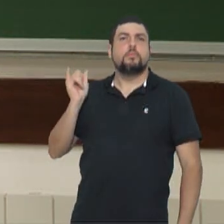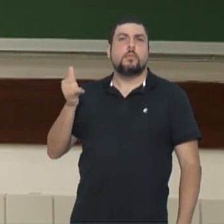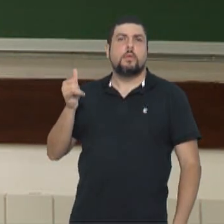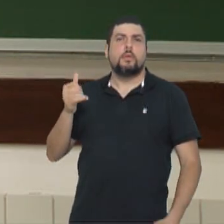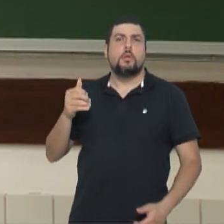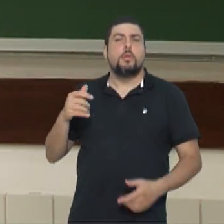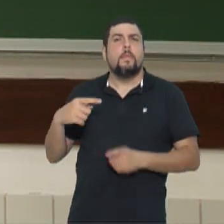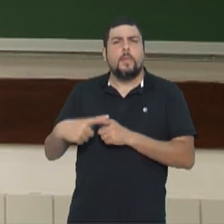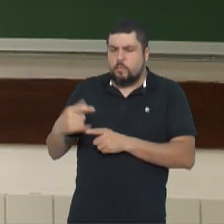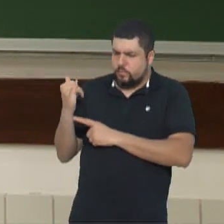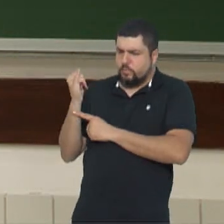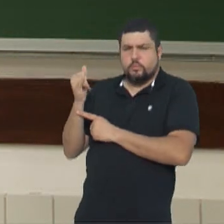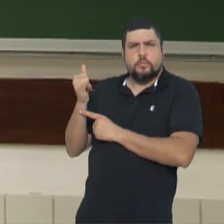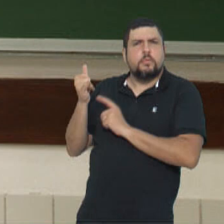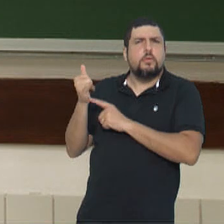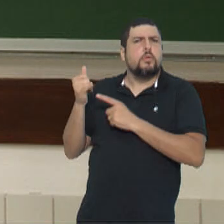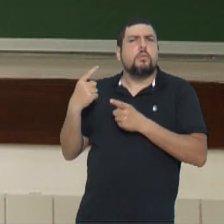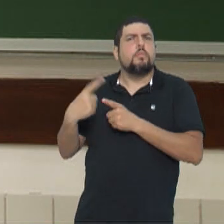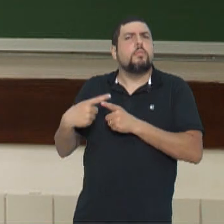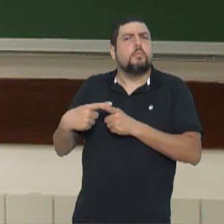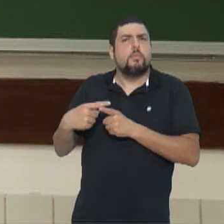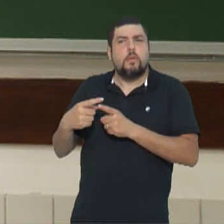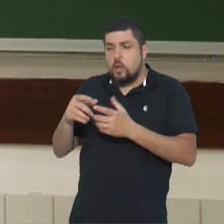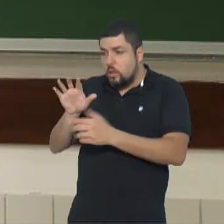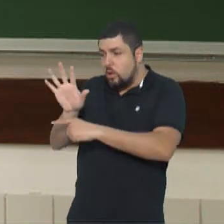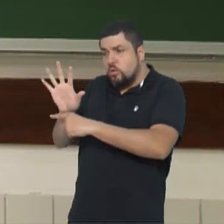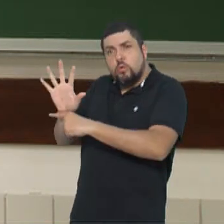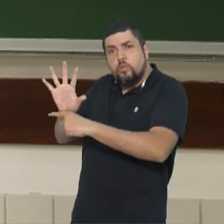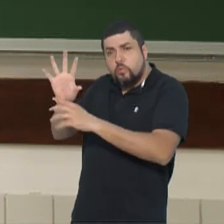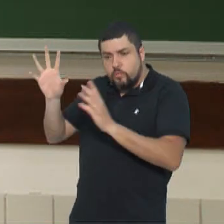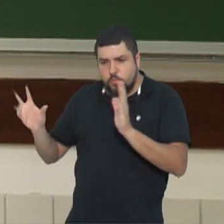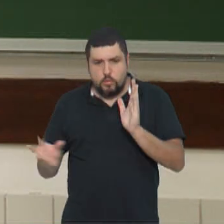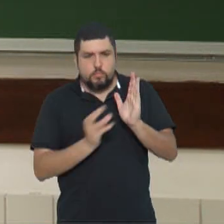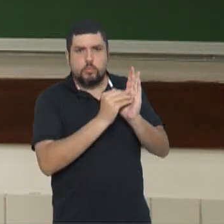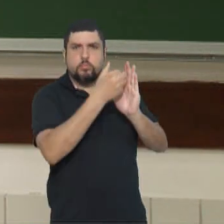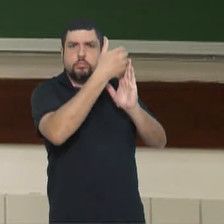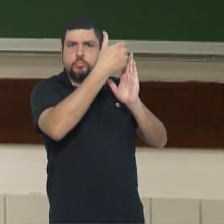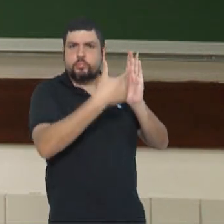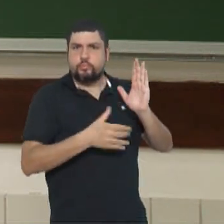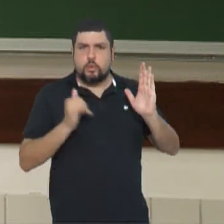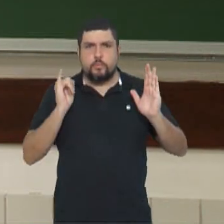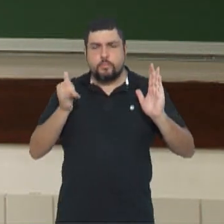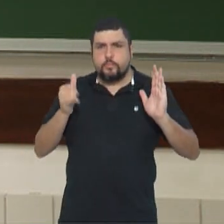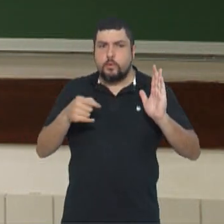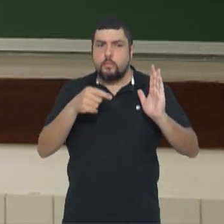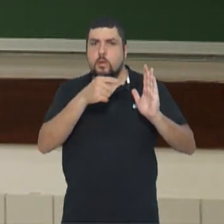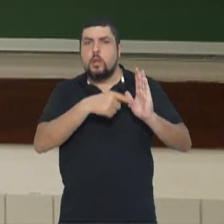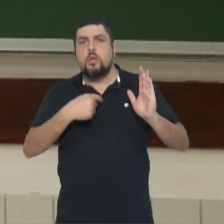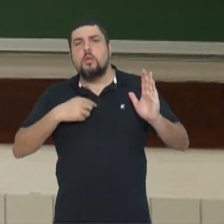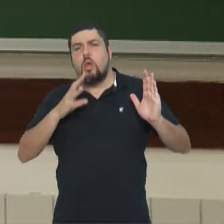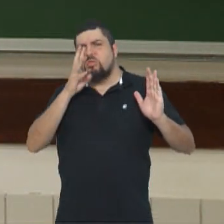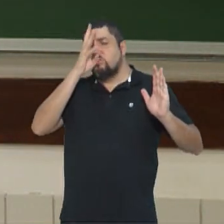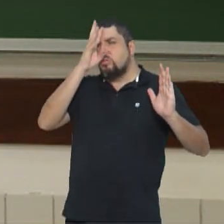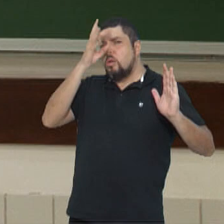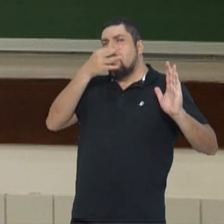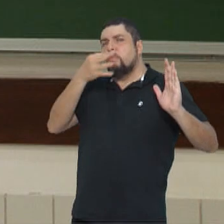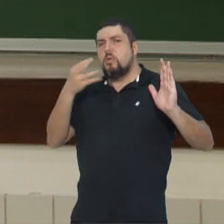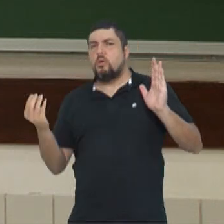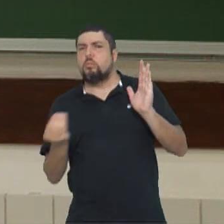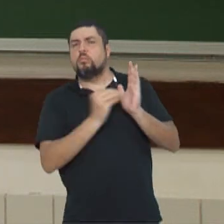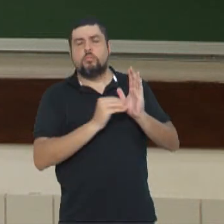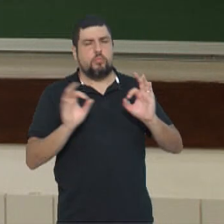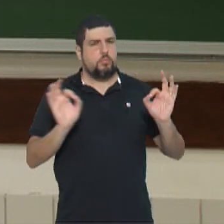da obra, eu não estou julgando. Né? Eu estou, então não é argumentativo, beleza? Vamos lá, continuando.